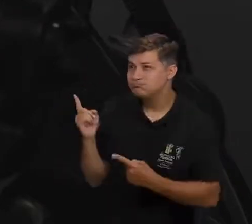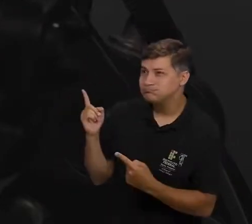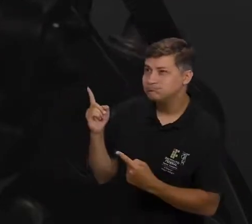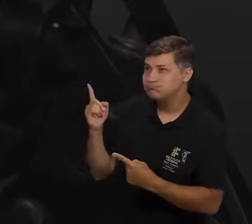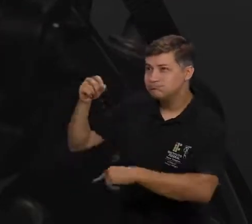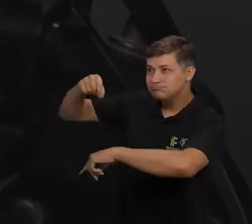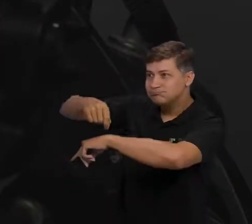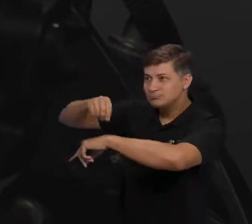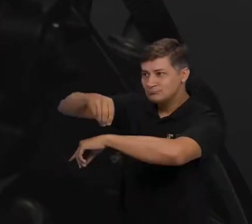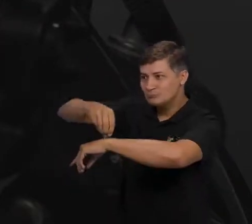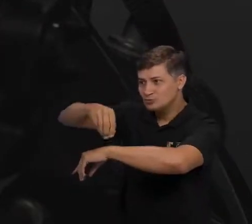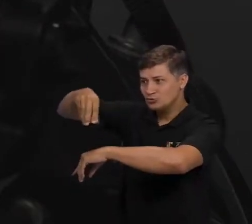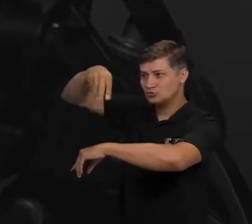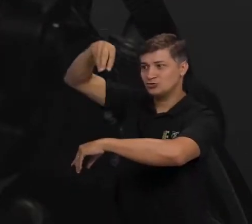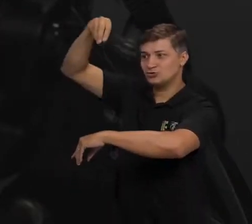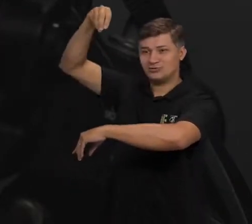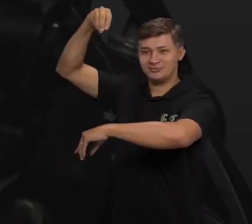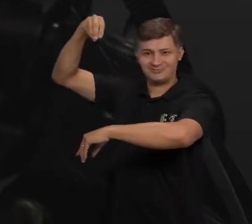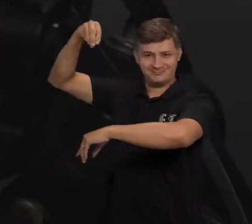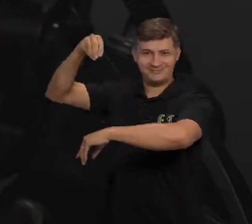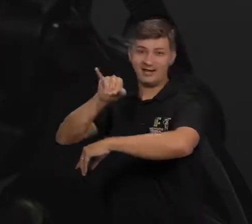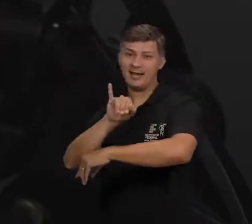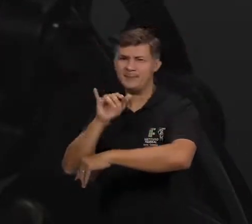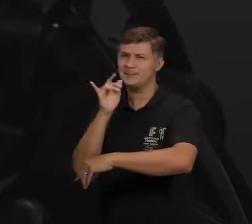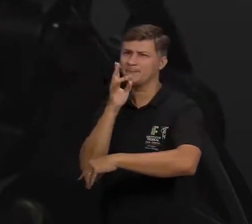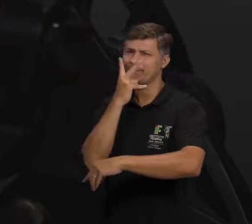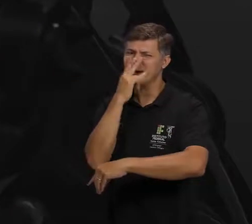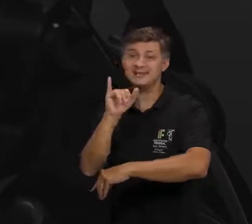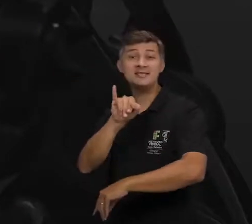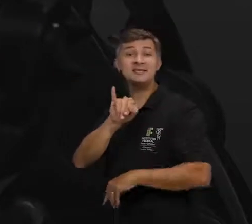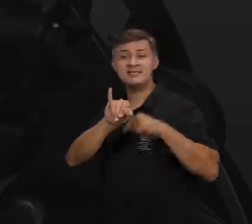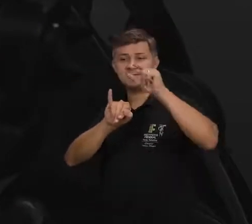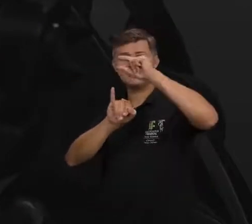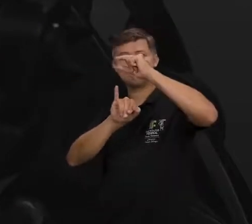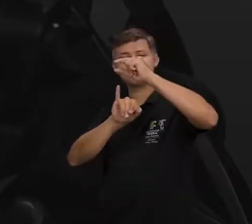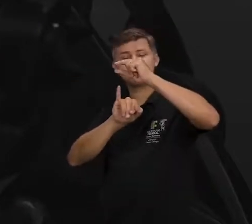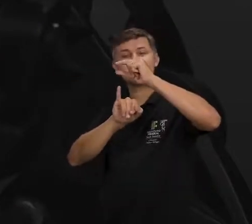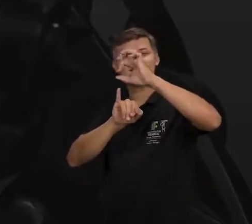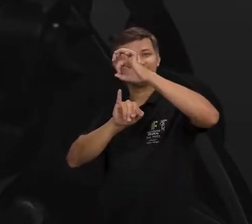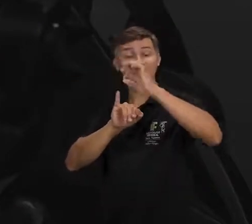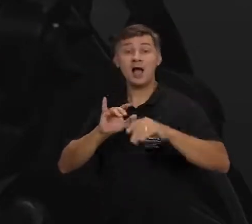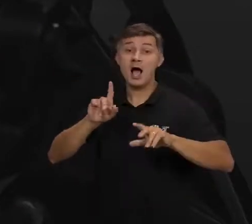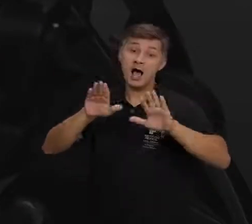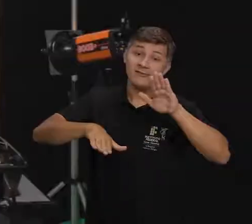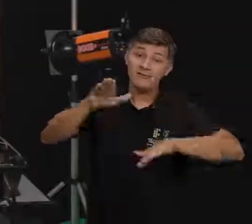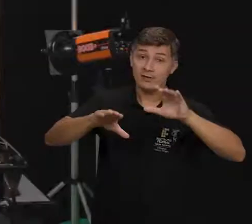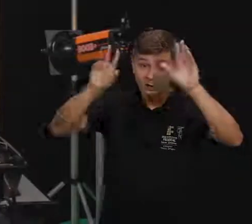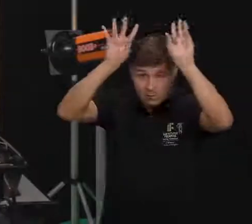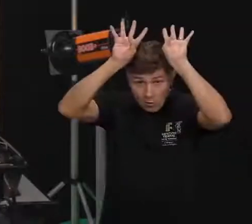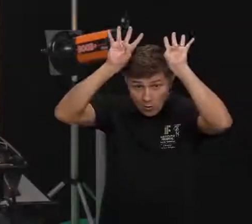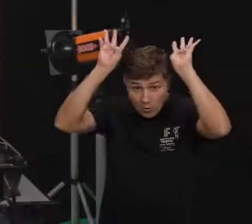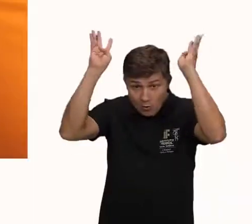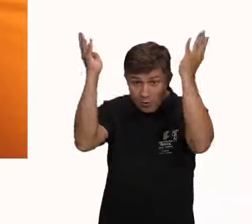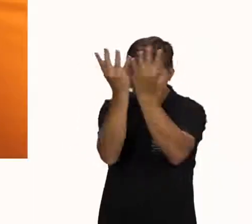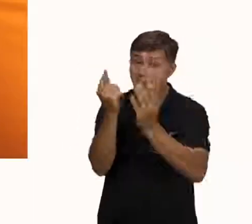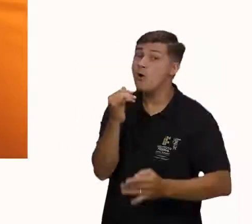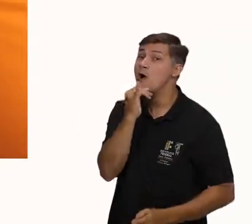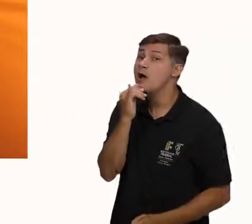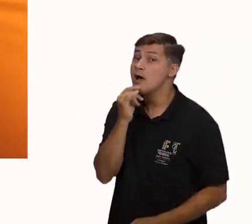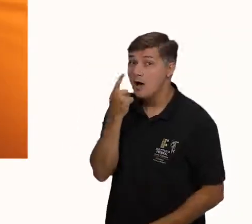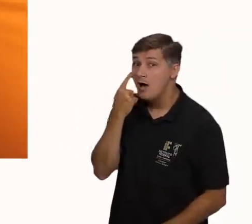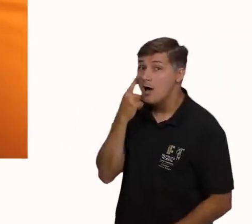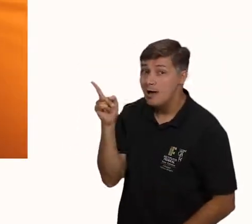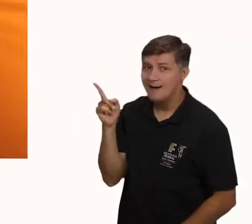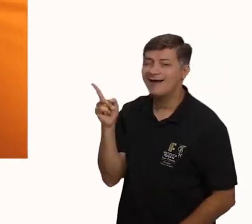splash de baixo impacto. Às vezes a gotinha forma esse izinho, né, com um pontinho, às vezes ela forma uma coroa também, que é muito bonita, a gente vai mostrar